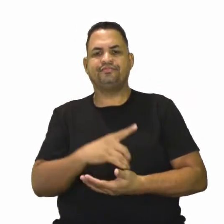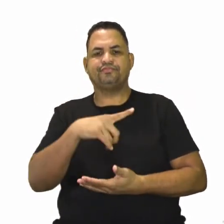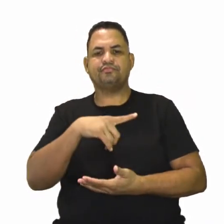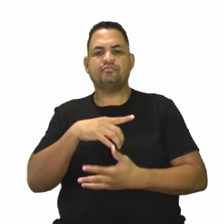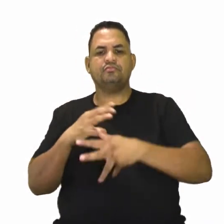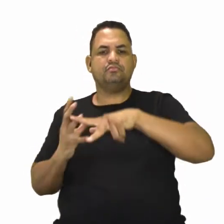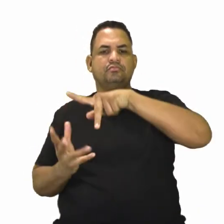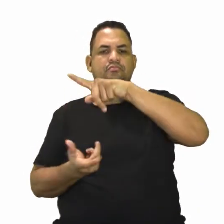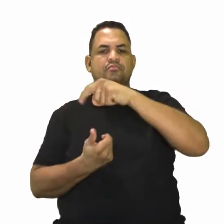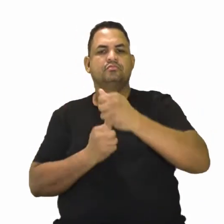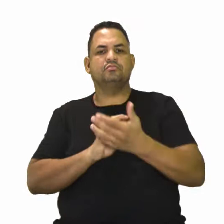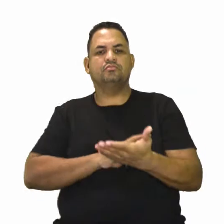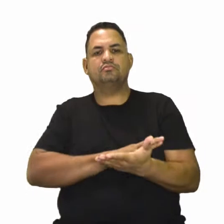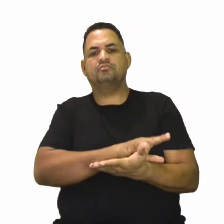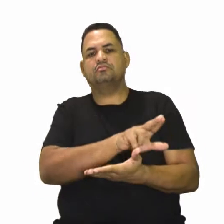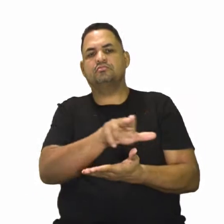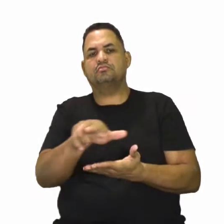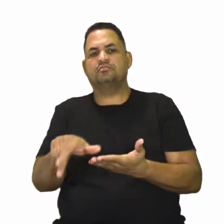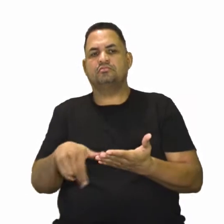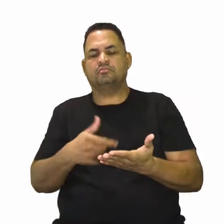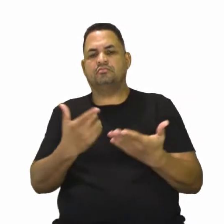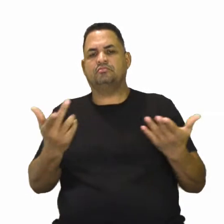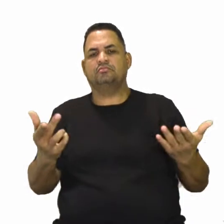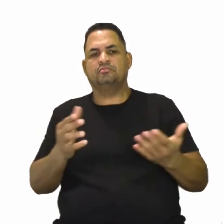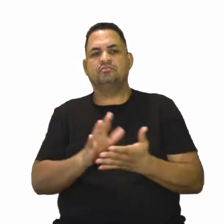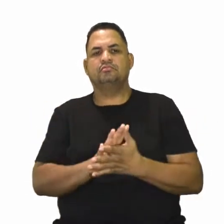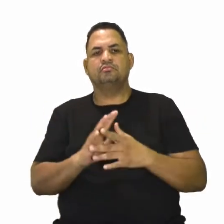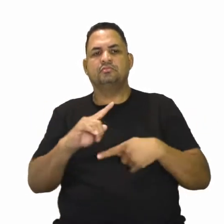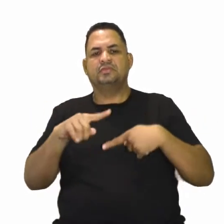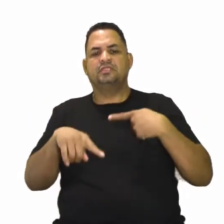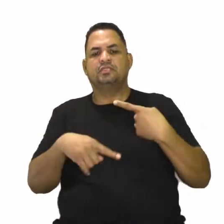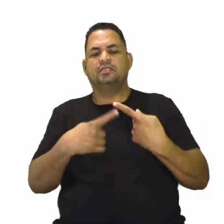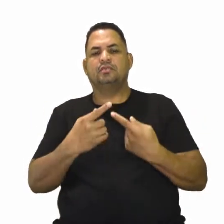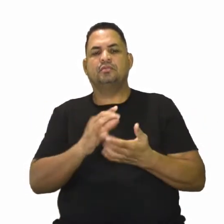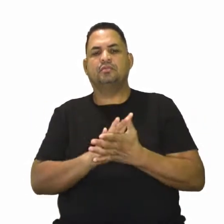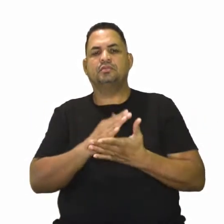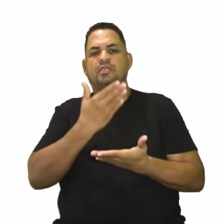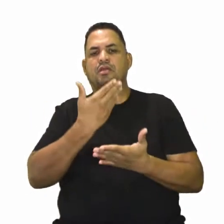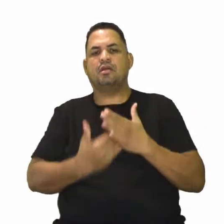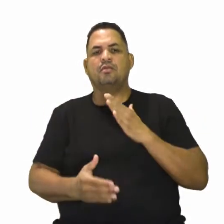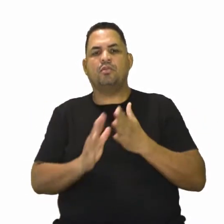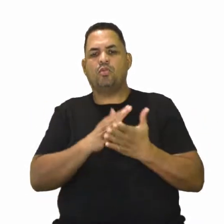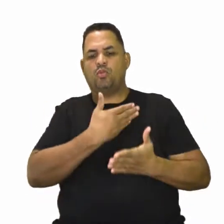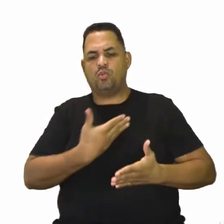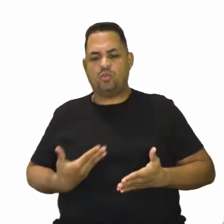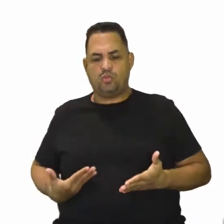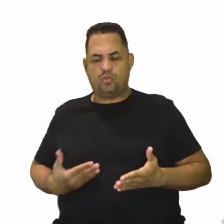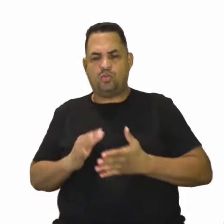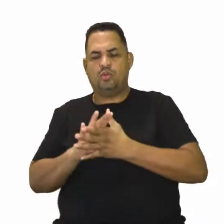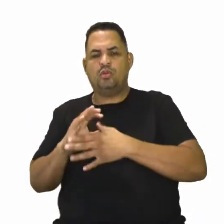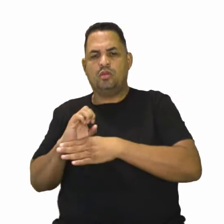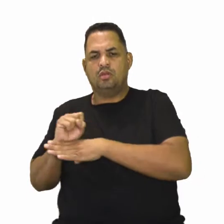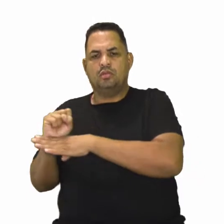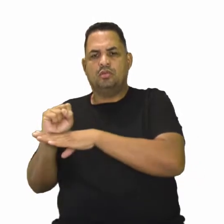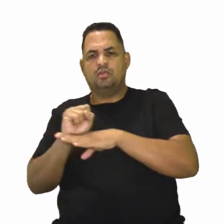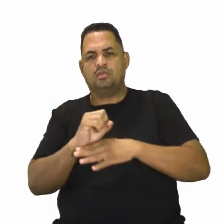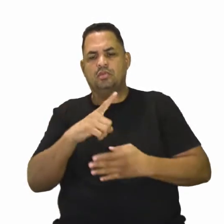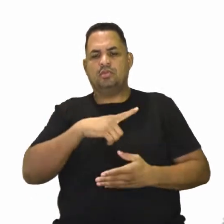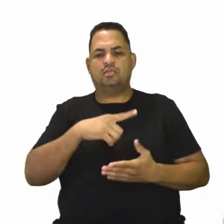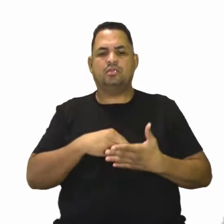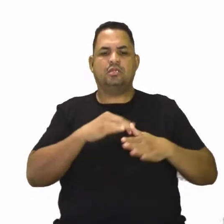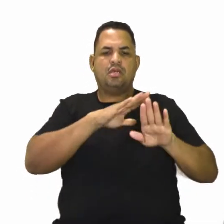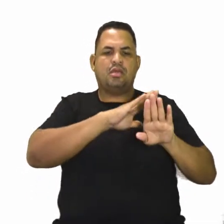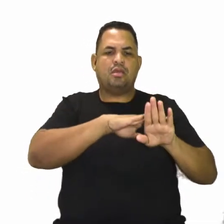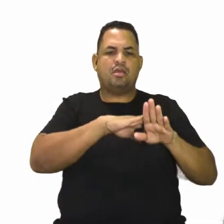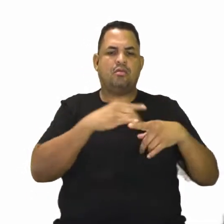mundo aí multipolar. Após a queda do regime socialista, lembra que existia a Guerra Fria, de um